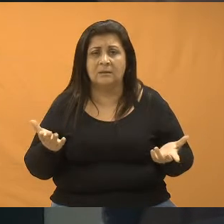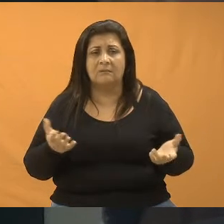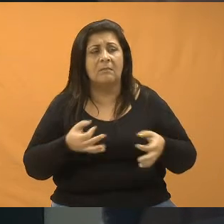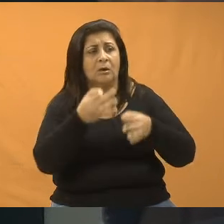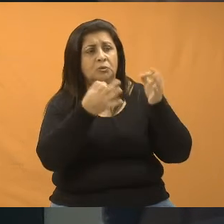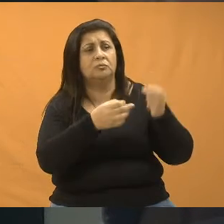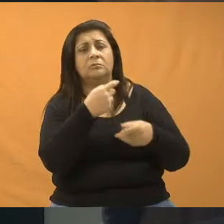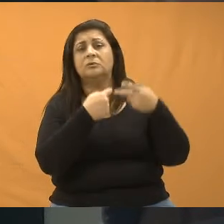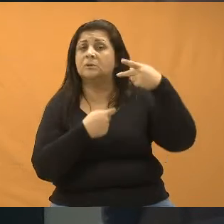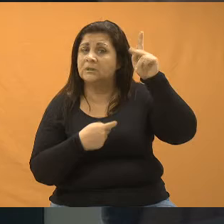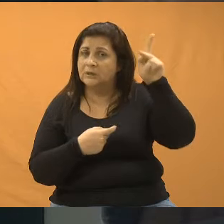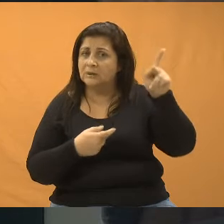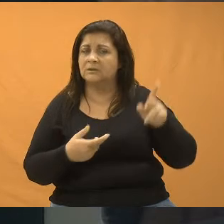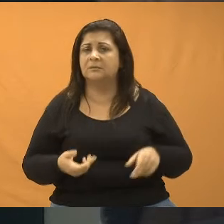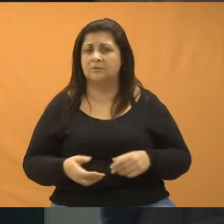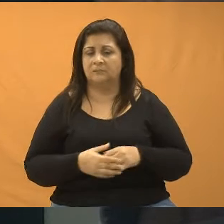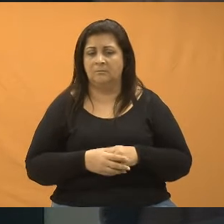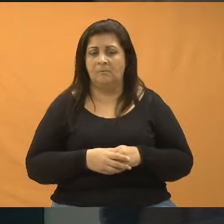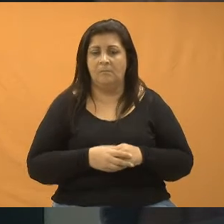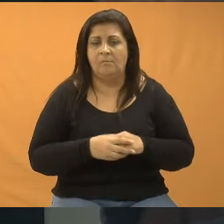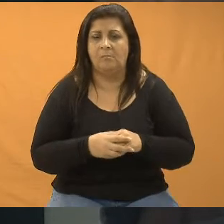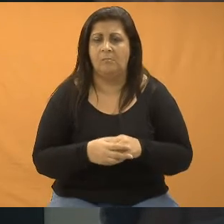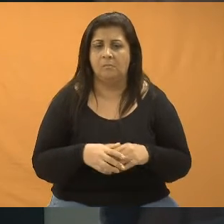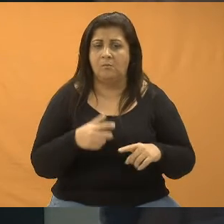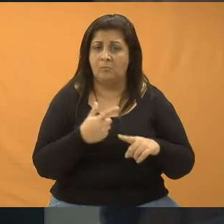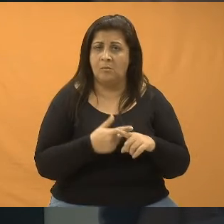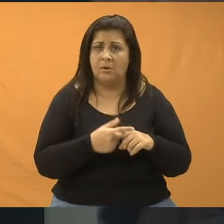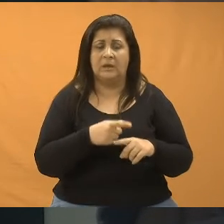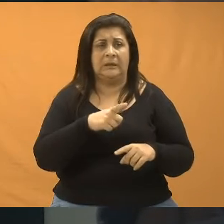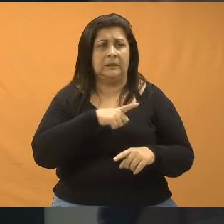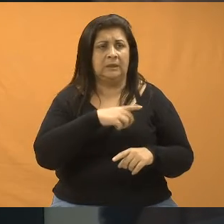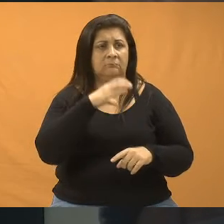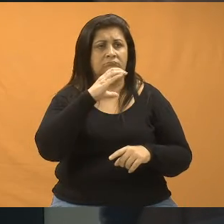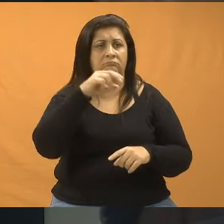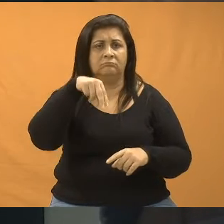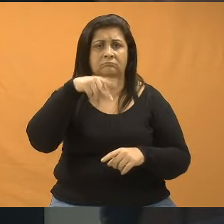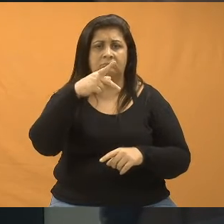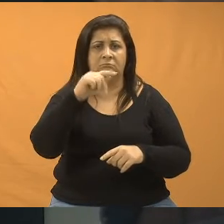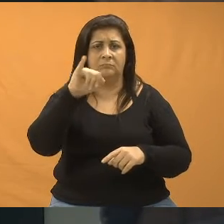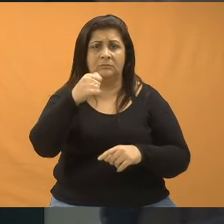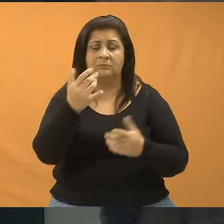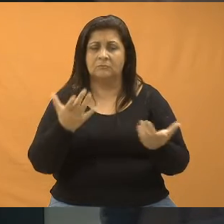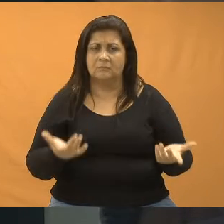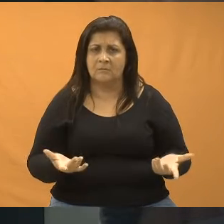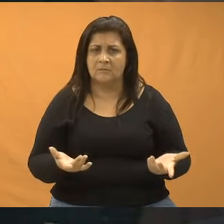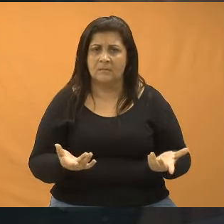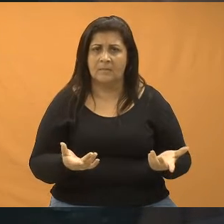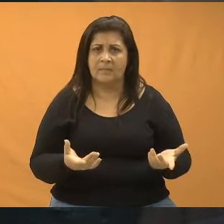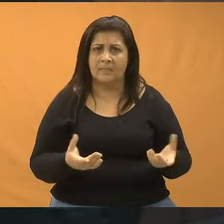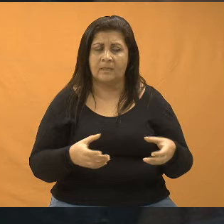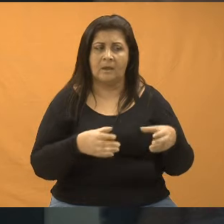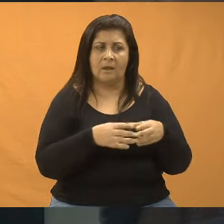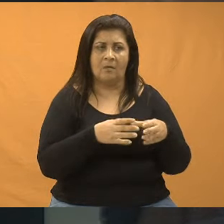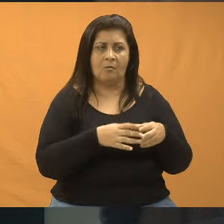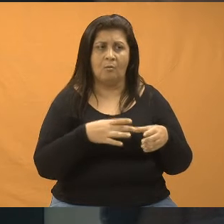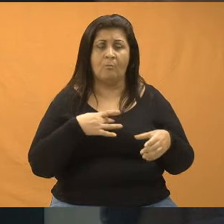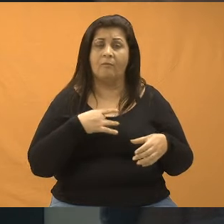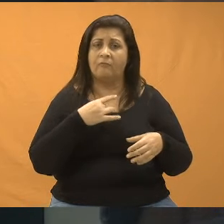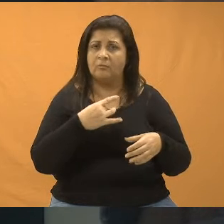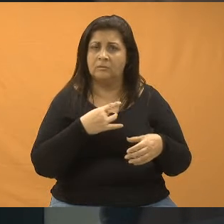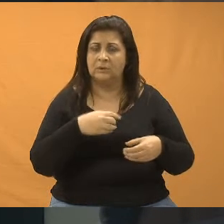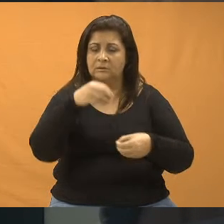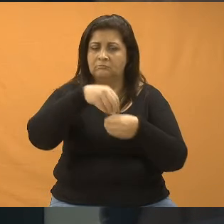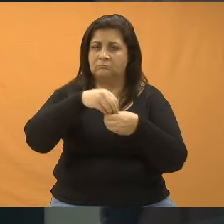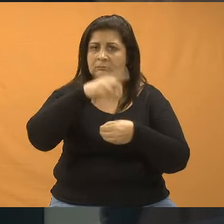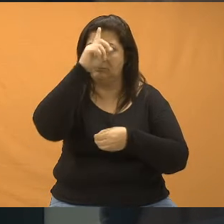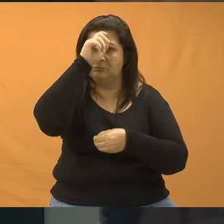jurídica da Irmandade, porque ela vai ter um CNPJ, ela vai ser uma instituição filantrópica que vai estar dentro de Santa